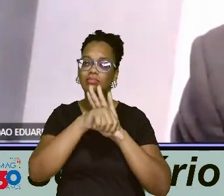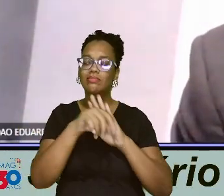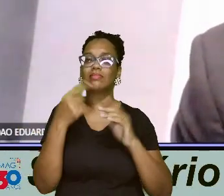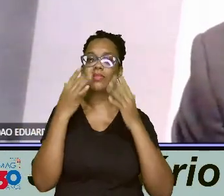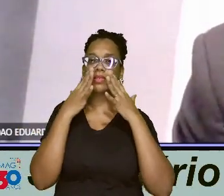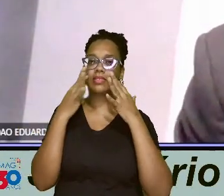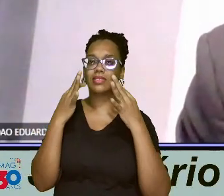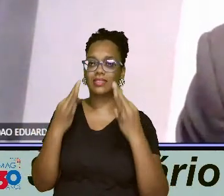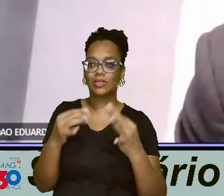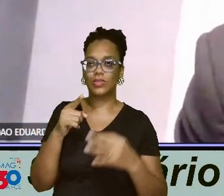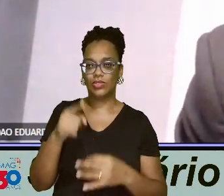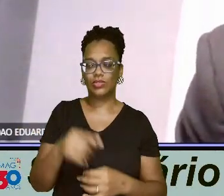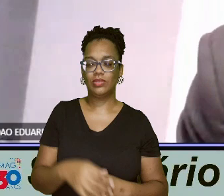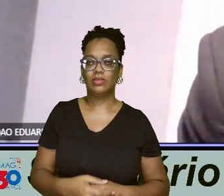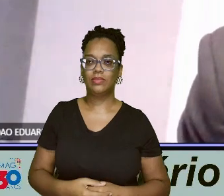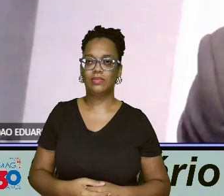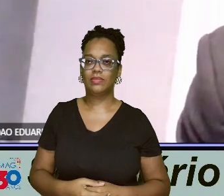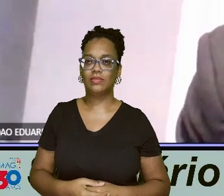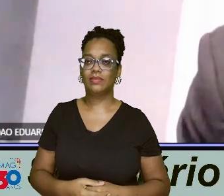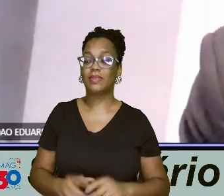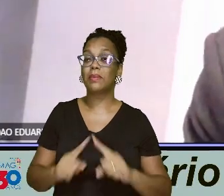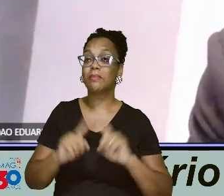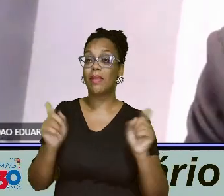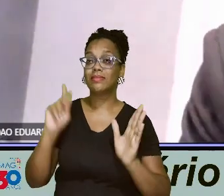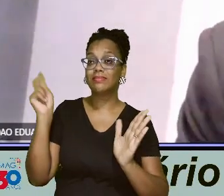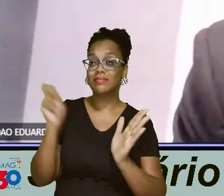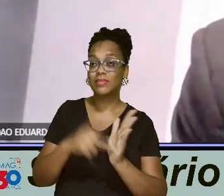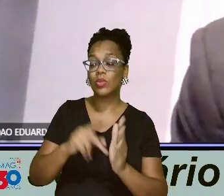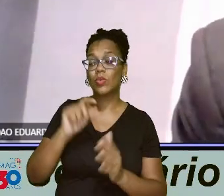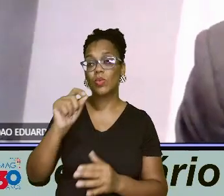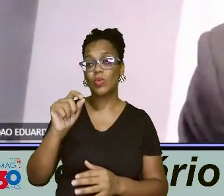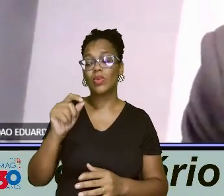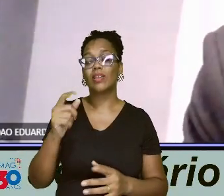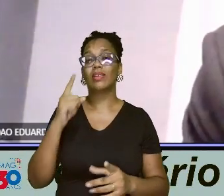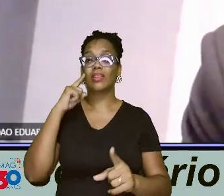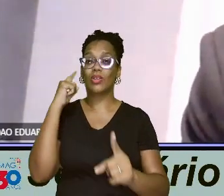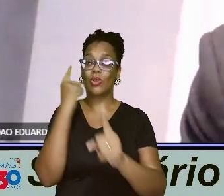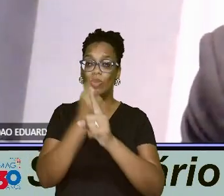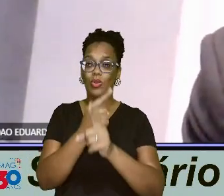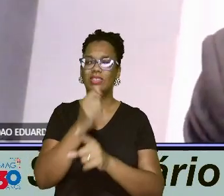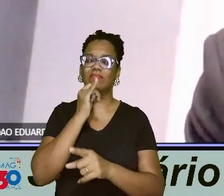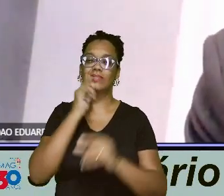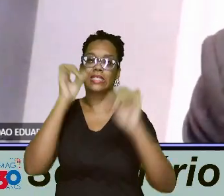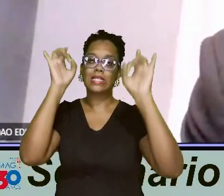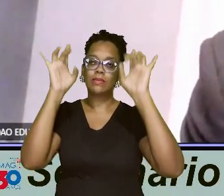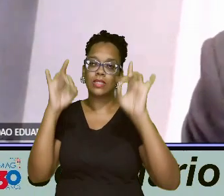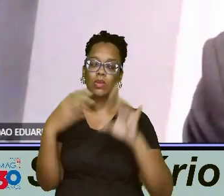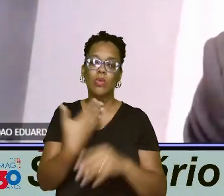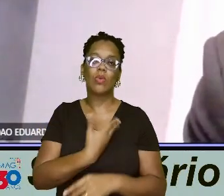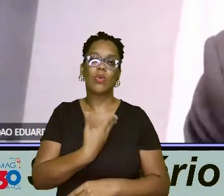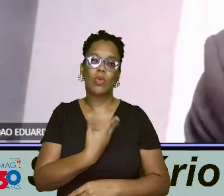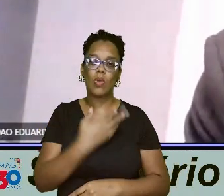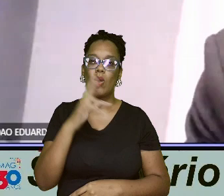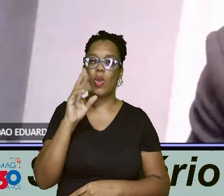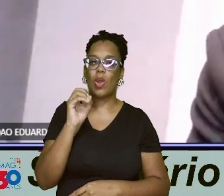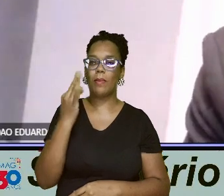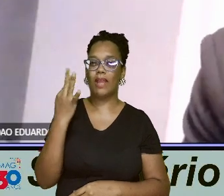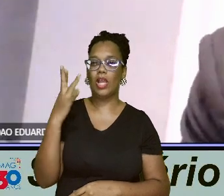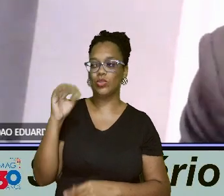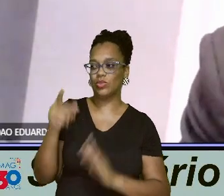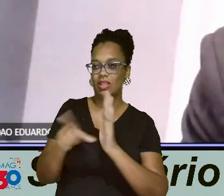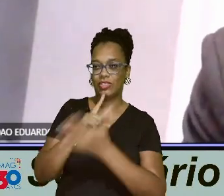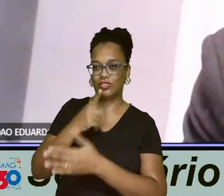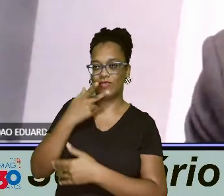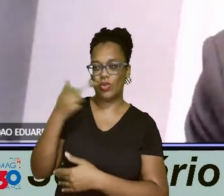atenção isso. Mas o fato é que isso vem ao encontro, como especialmente o colega Roberto mencionou e